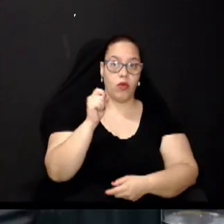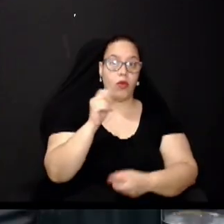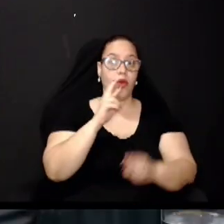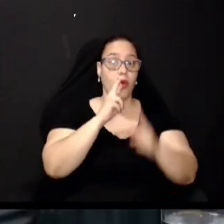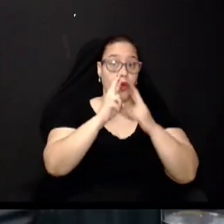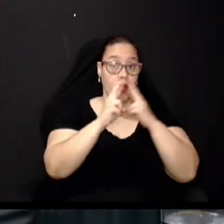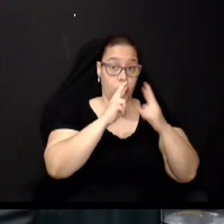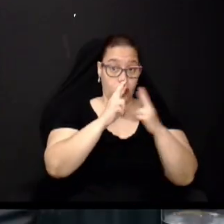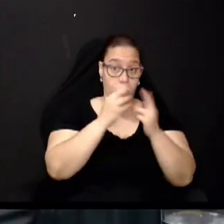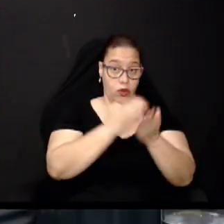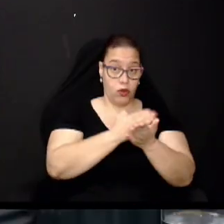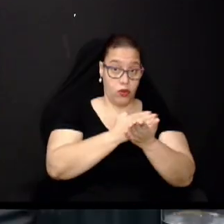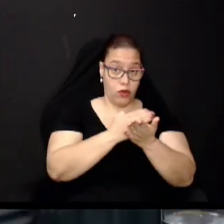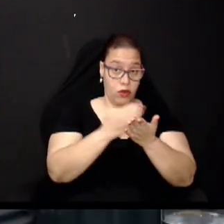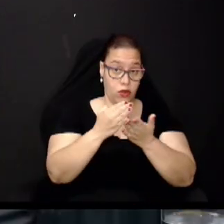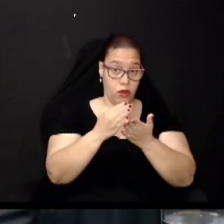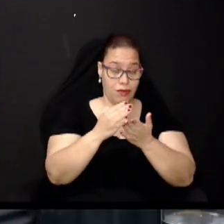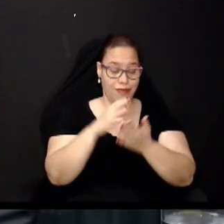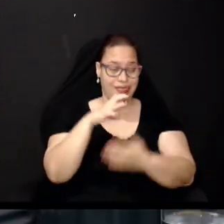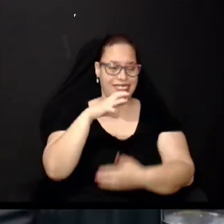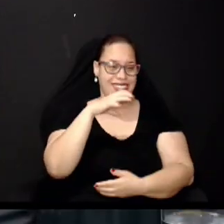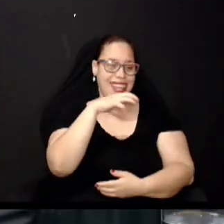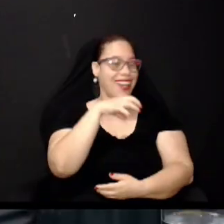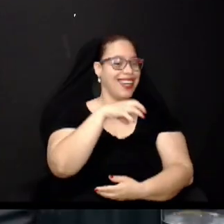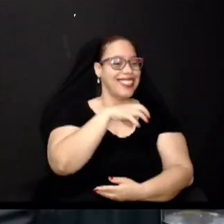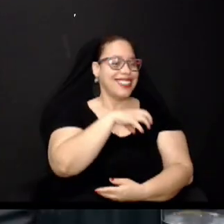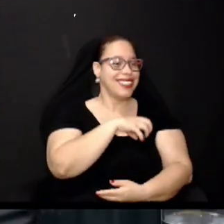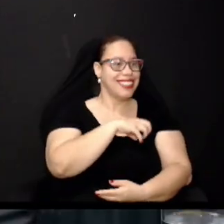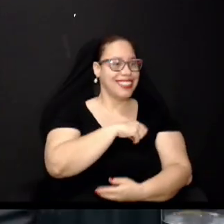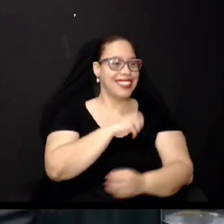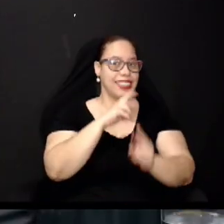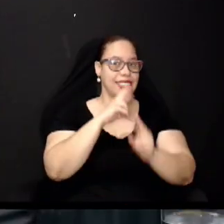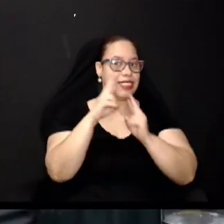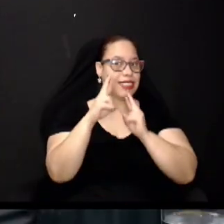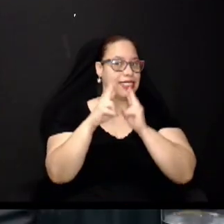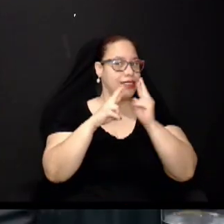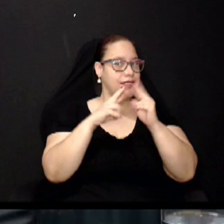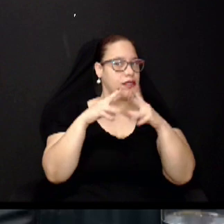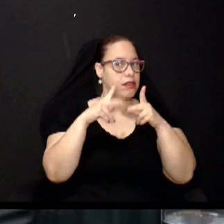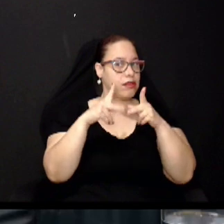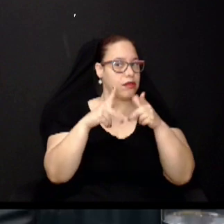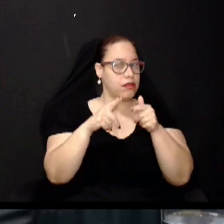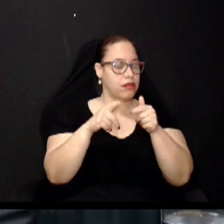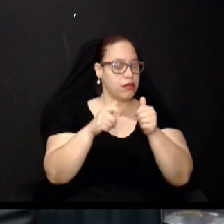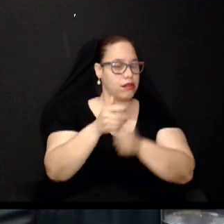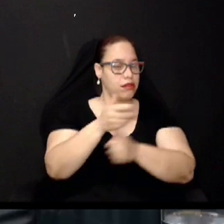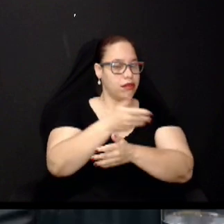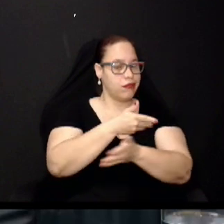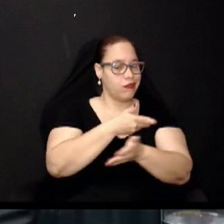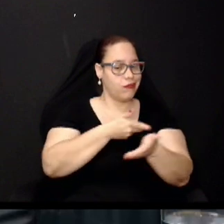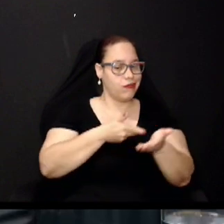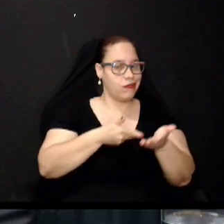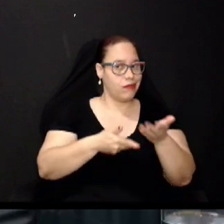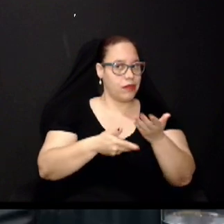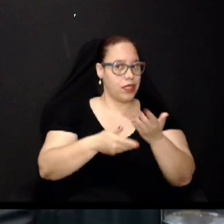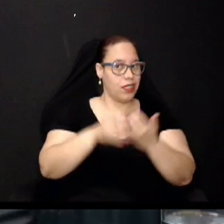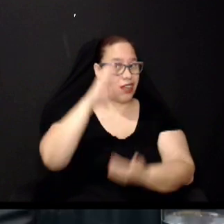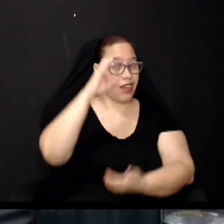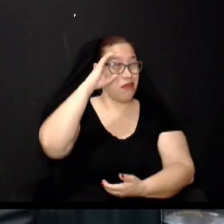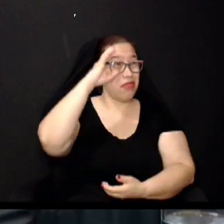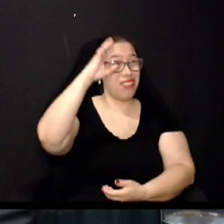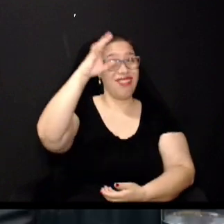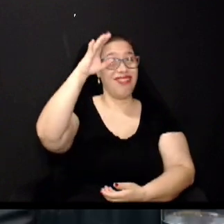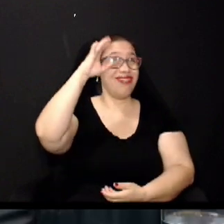de grandes paixões, elas são relações que, no geral, envolvem muita idealização. A gente